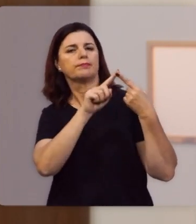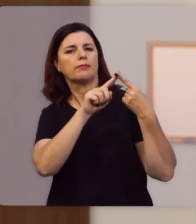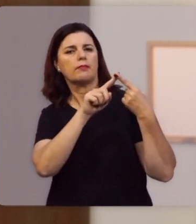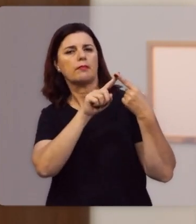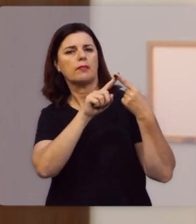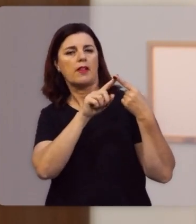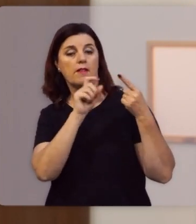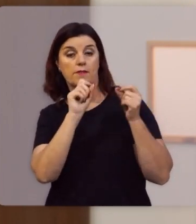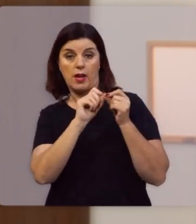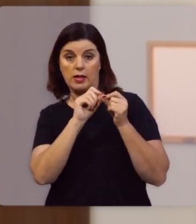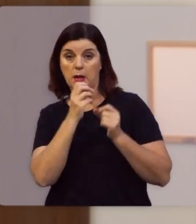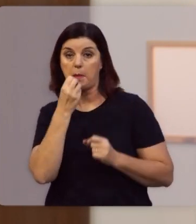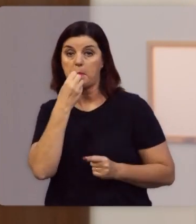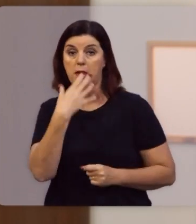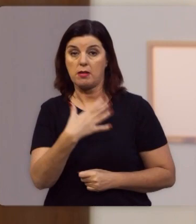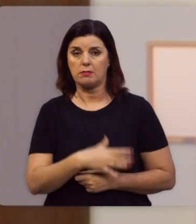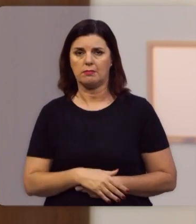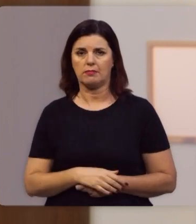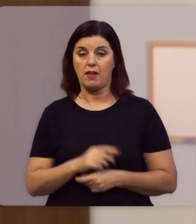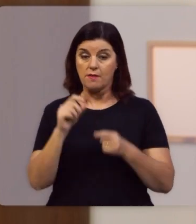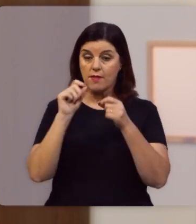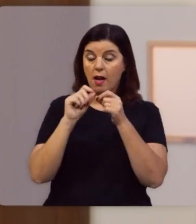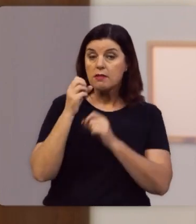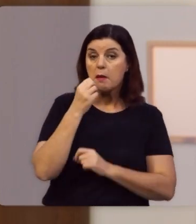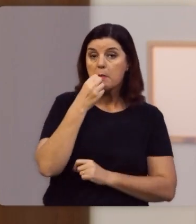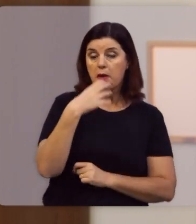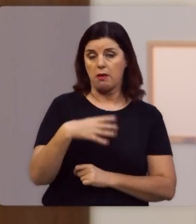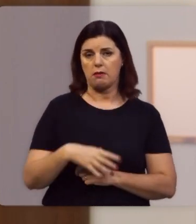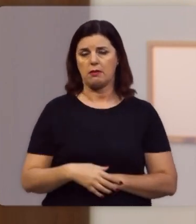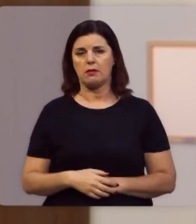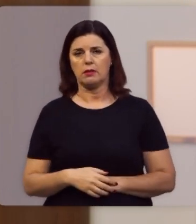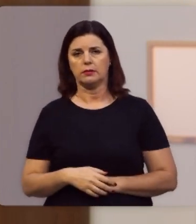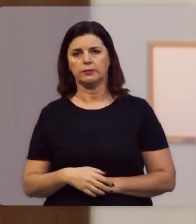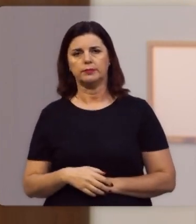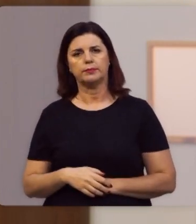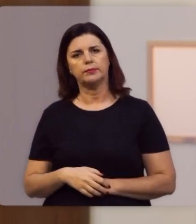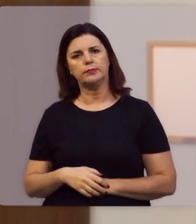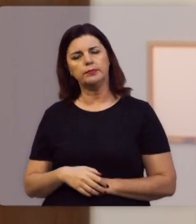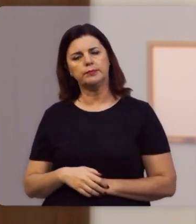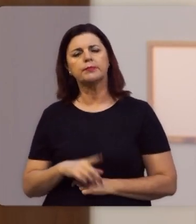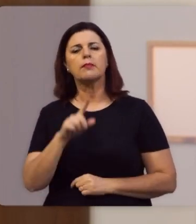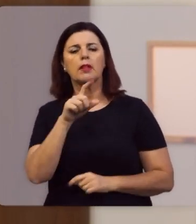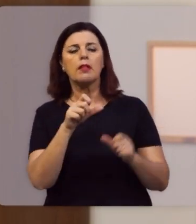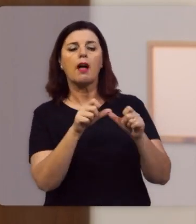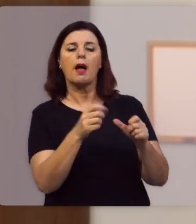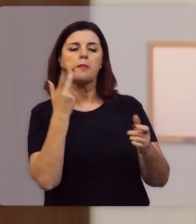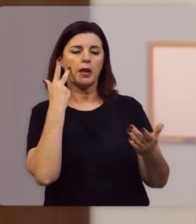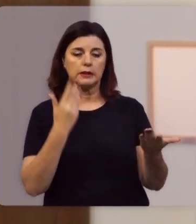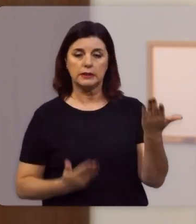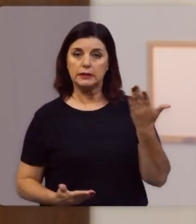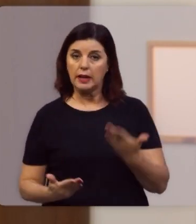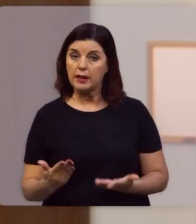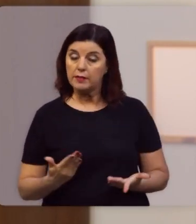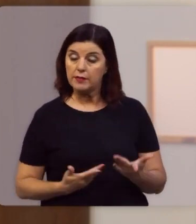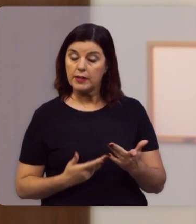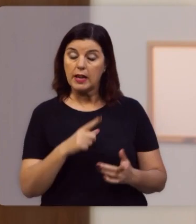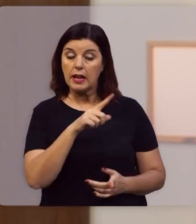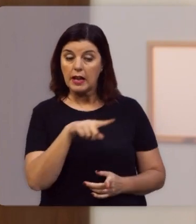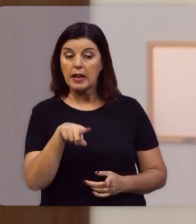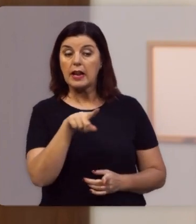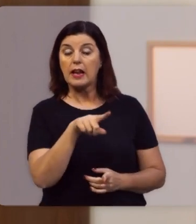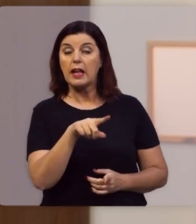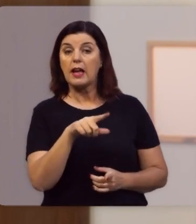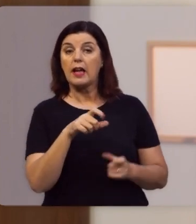promover o bem promover o bem então ele está lá para servir ele está lá